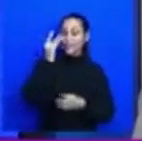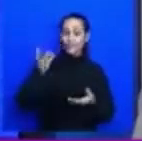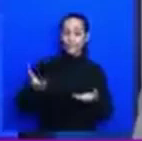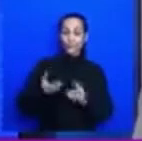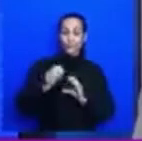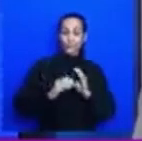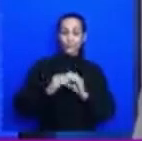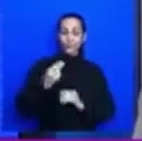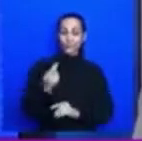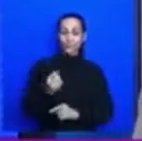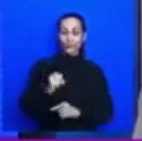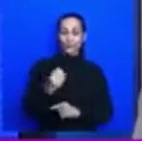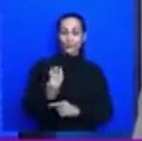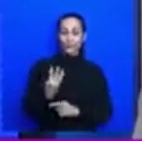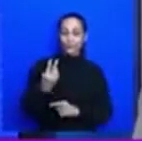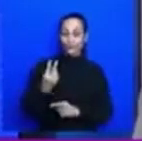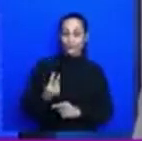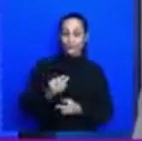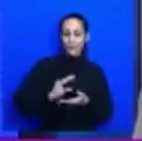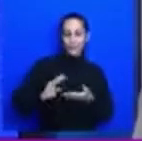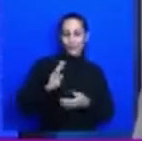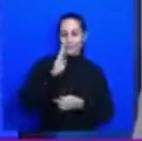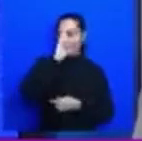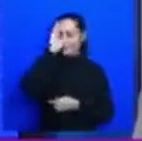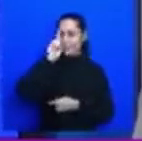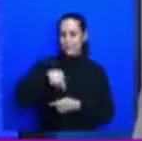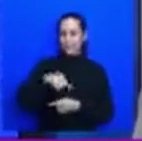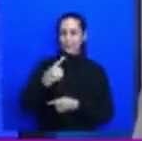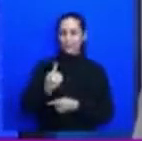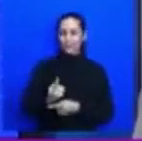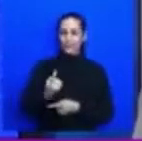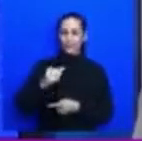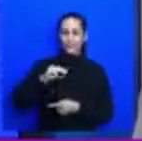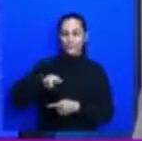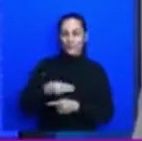número 2842, com prêmio estimado de